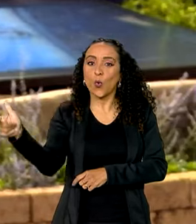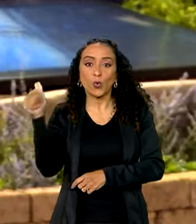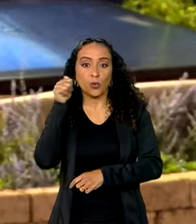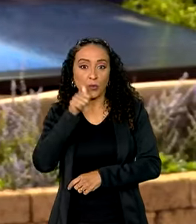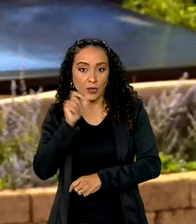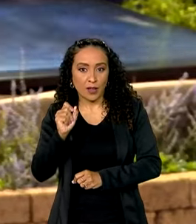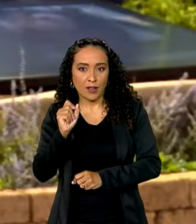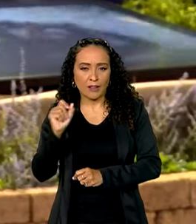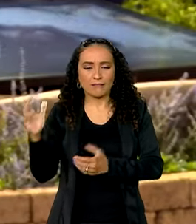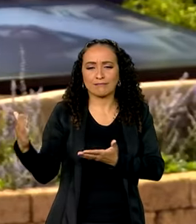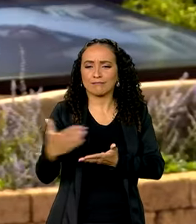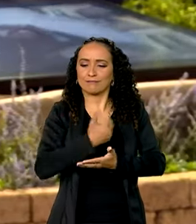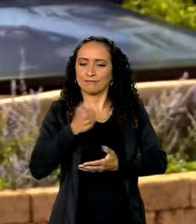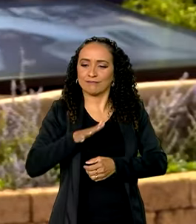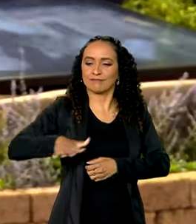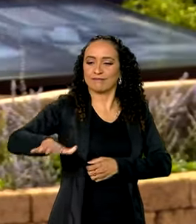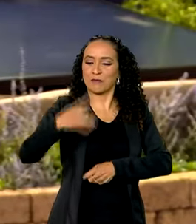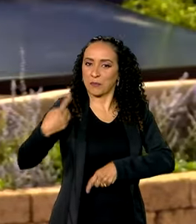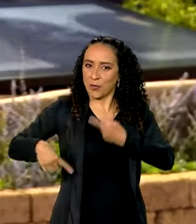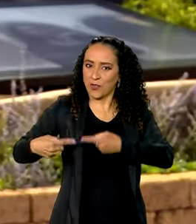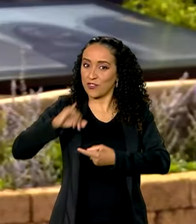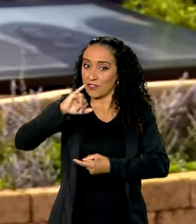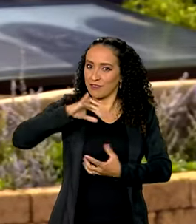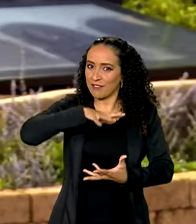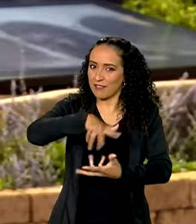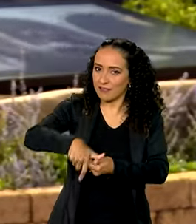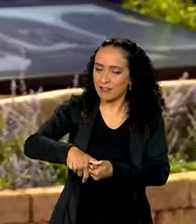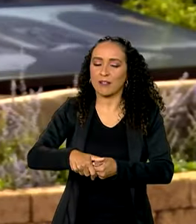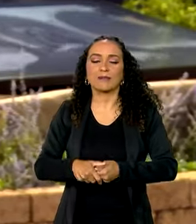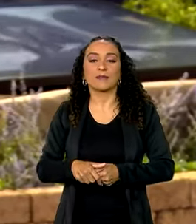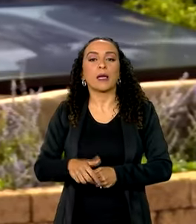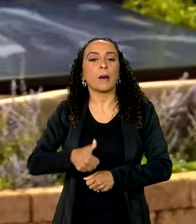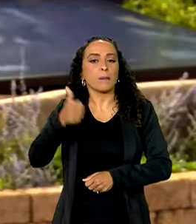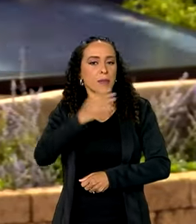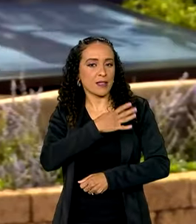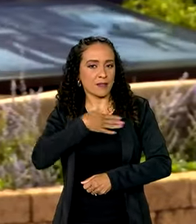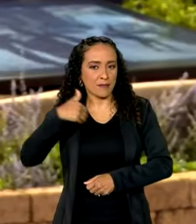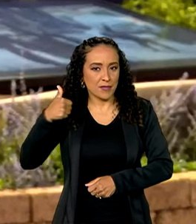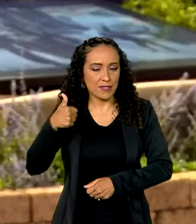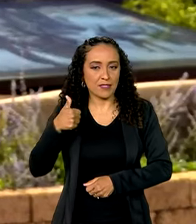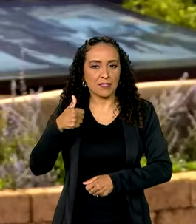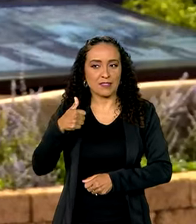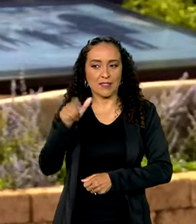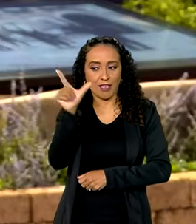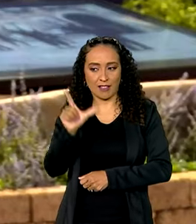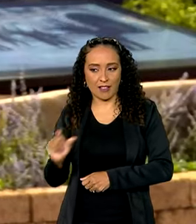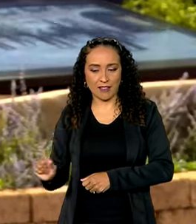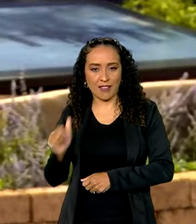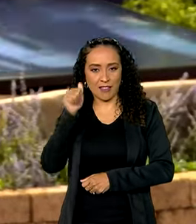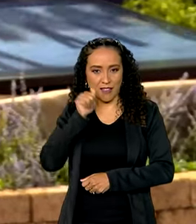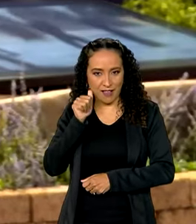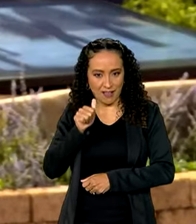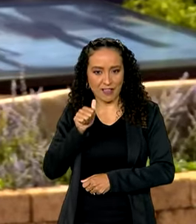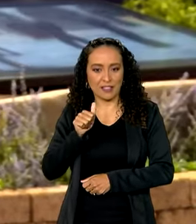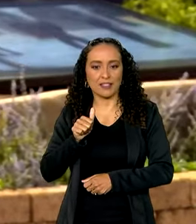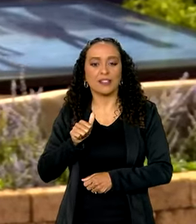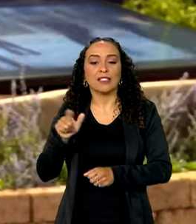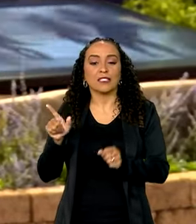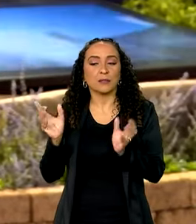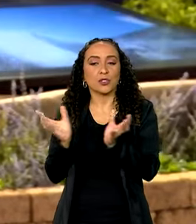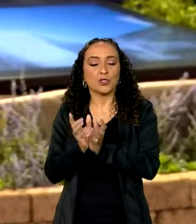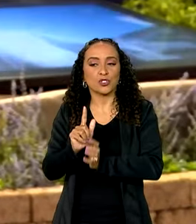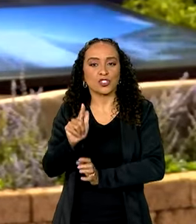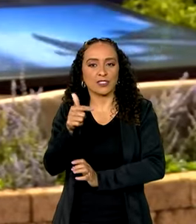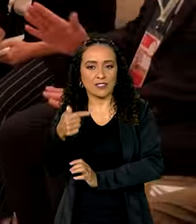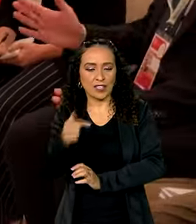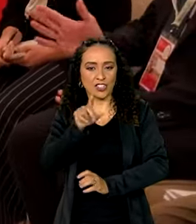que conquistou o cenário político internacional, a primeira-ministra italiana e anfitriã do G7,